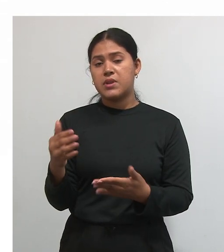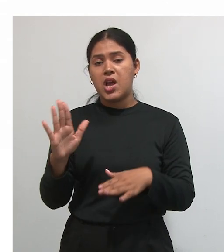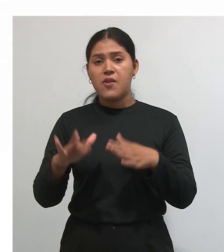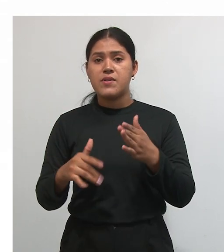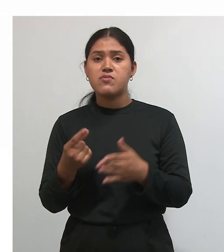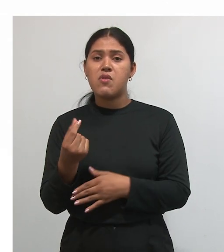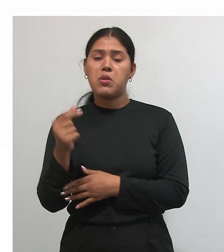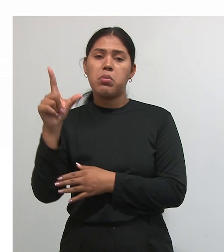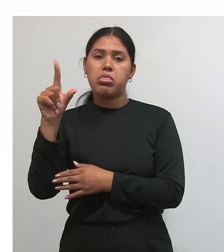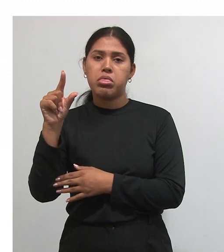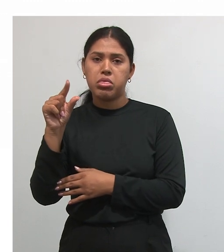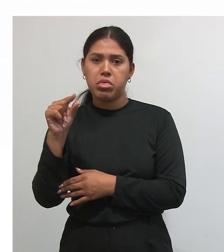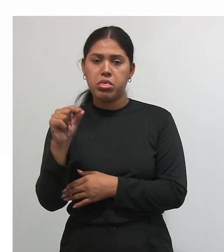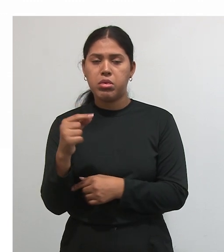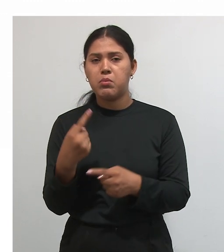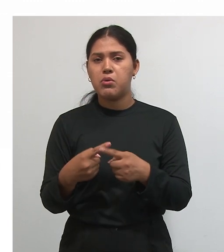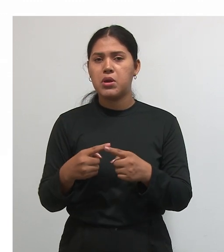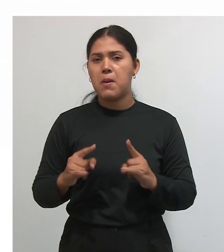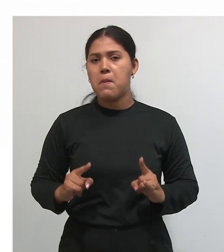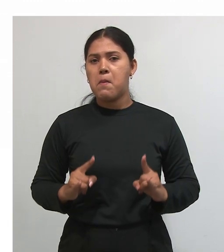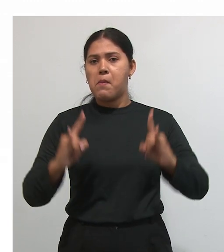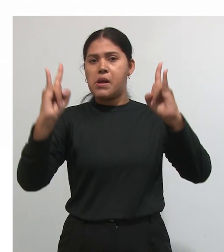reformou aquele prédio e agora ele está